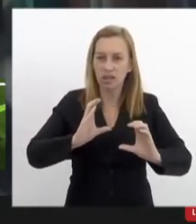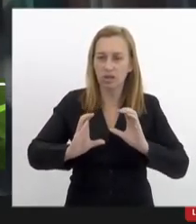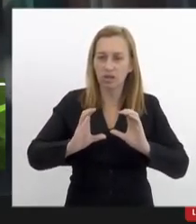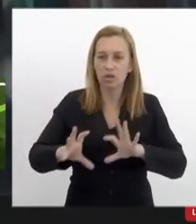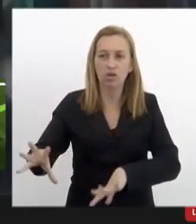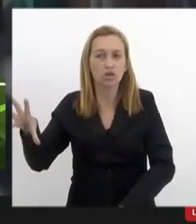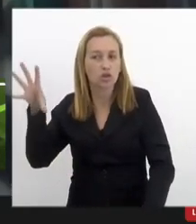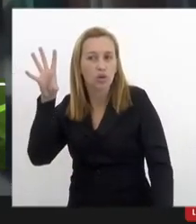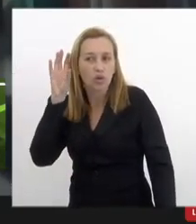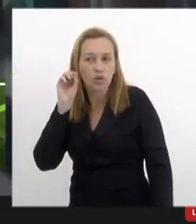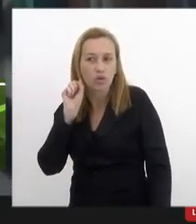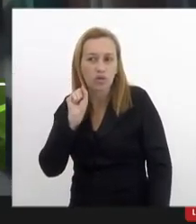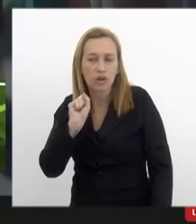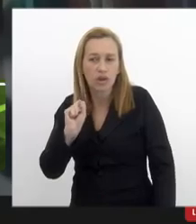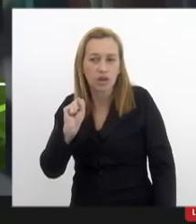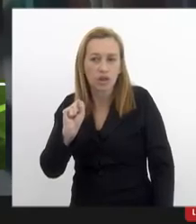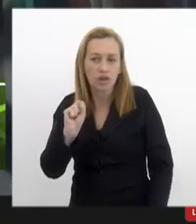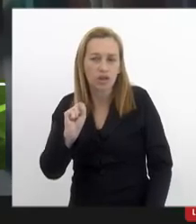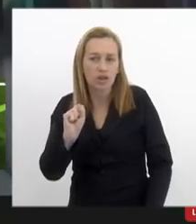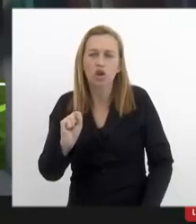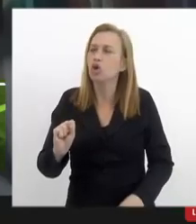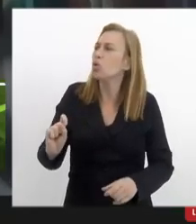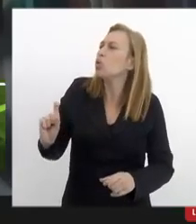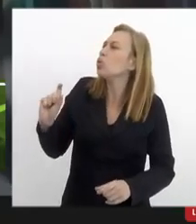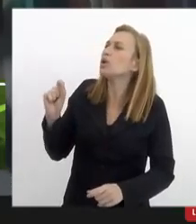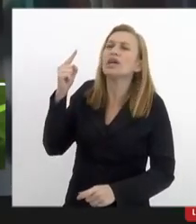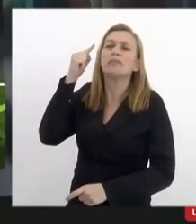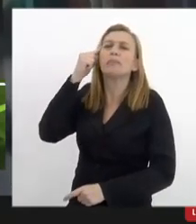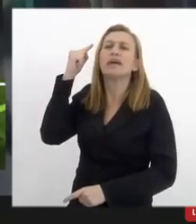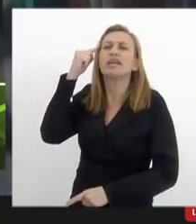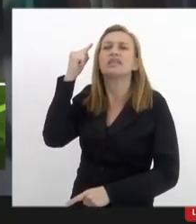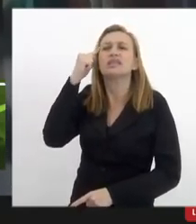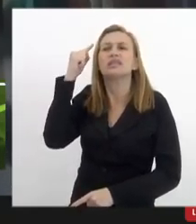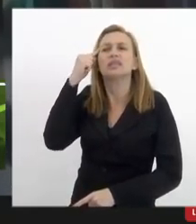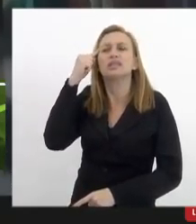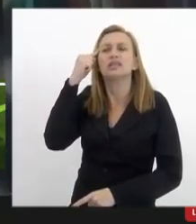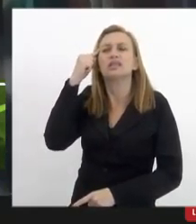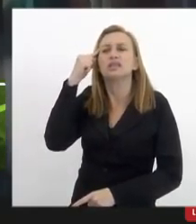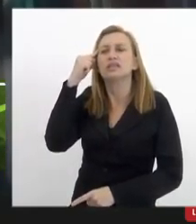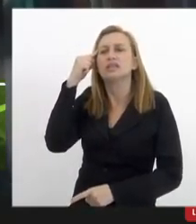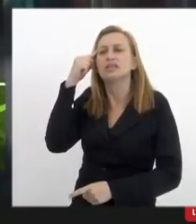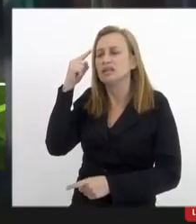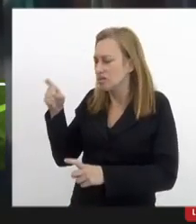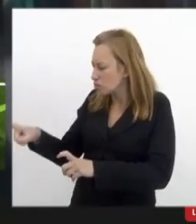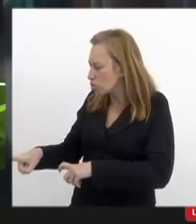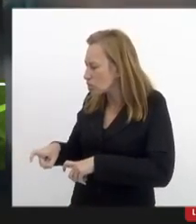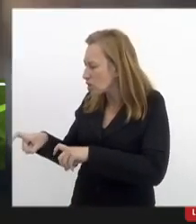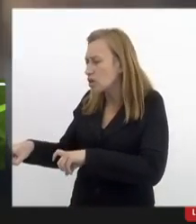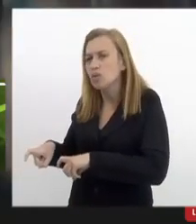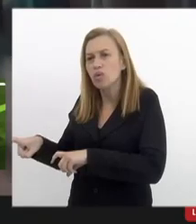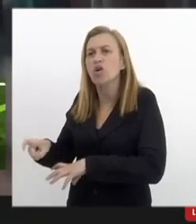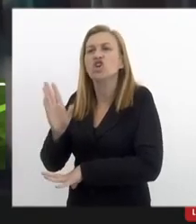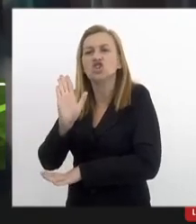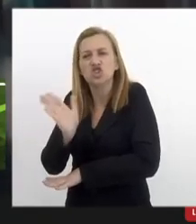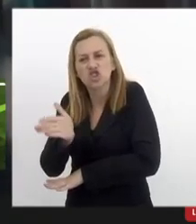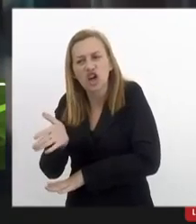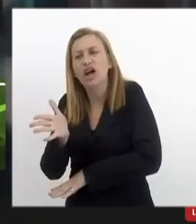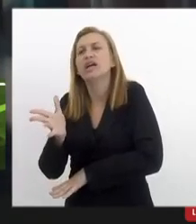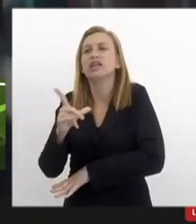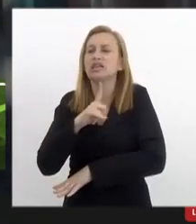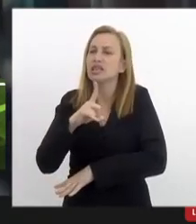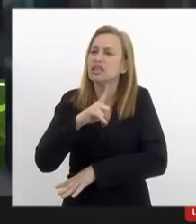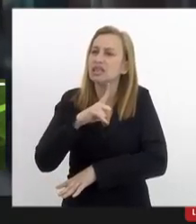ouvia as demandas, o que pensa o cidadão do interior, já que a gente tinha